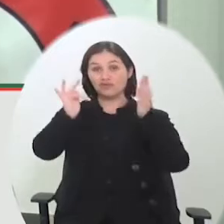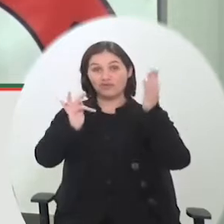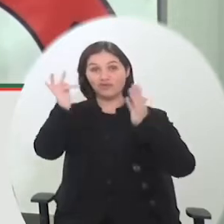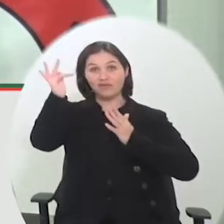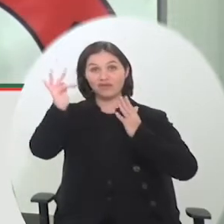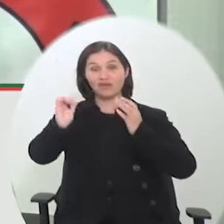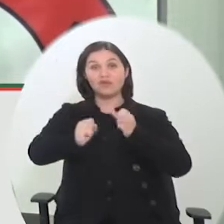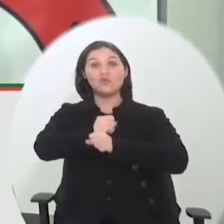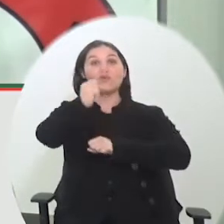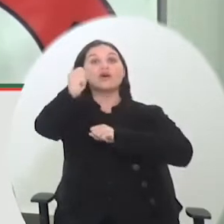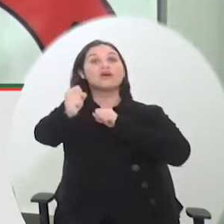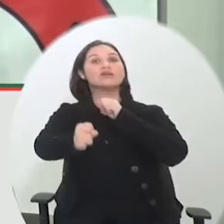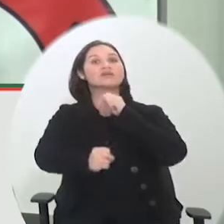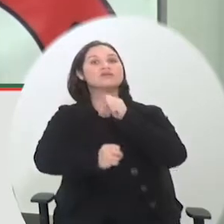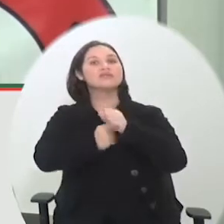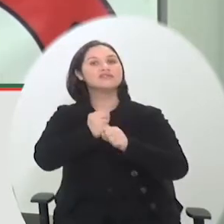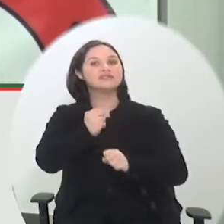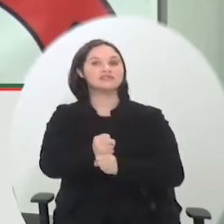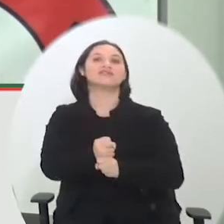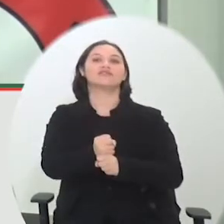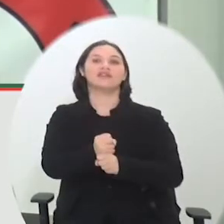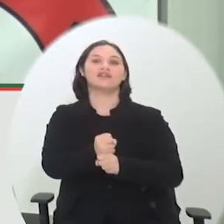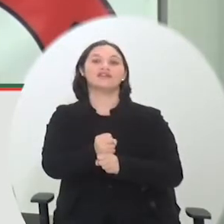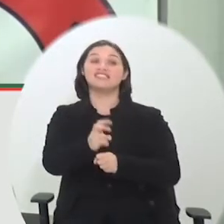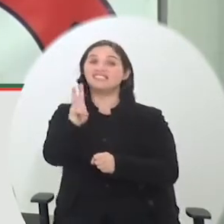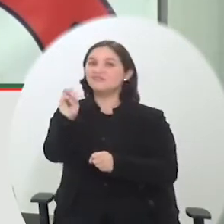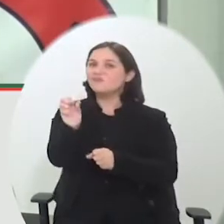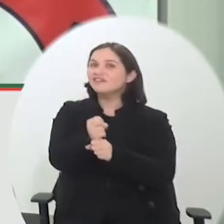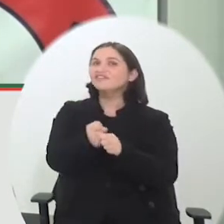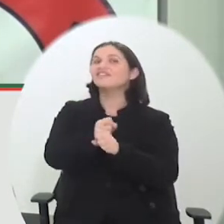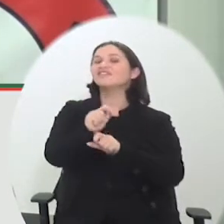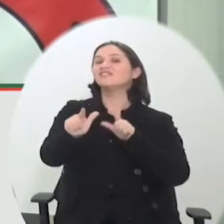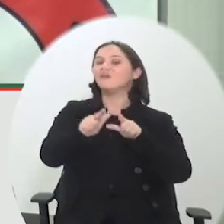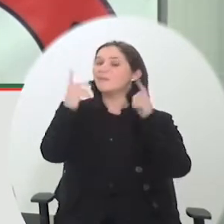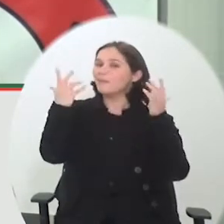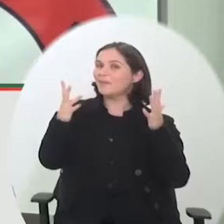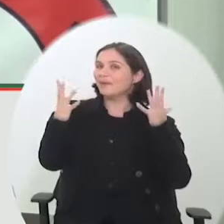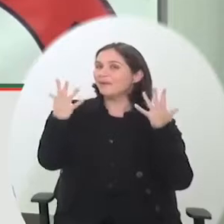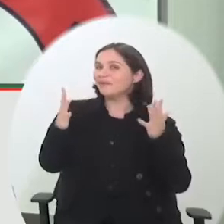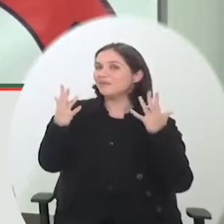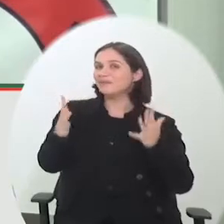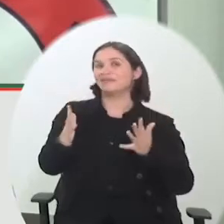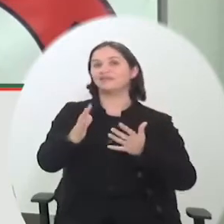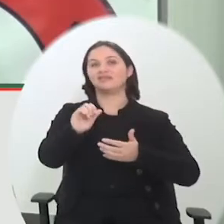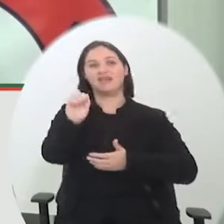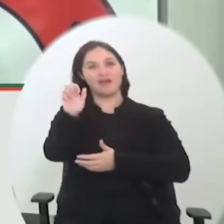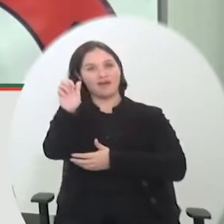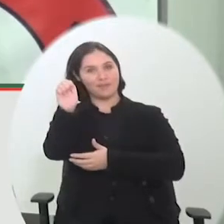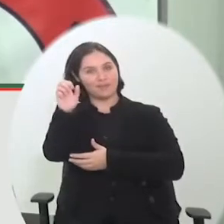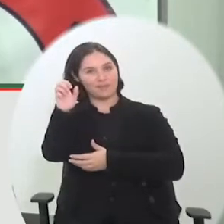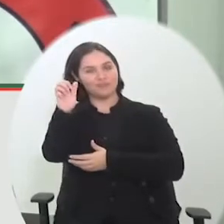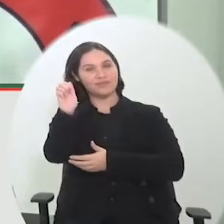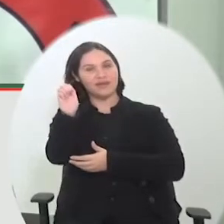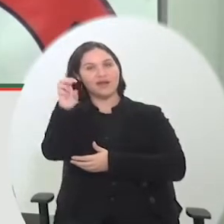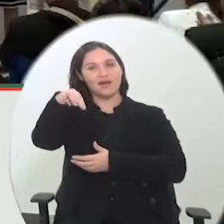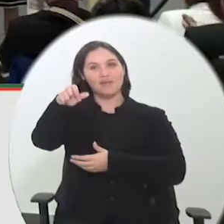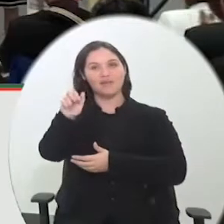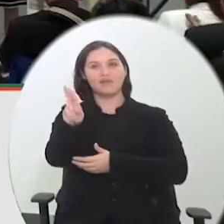civil mais antigo em atividade no estado de Santa Catarina. Parabéns, parabéns, Amaury.